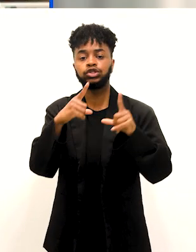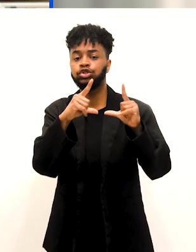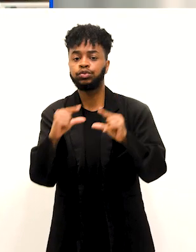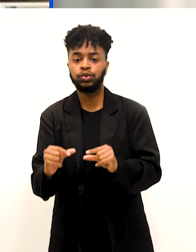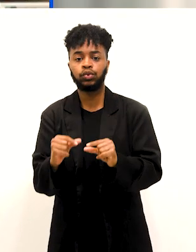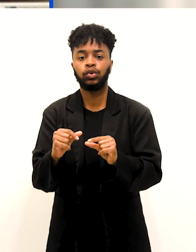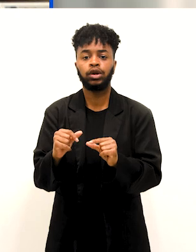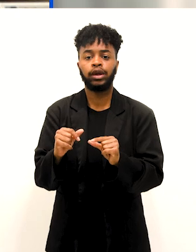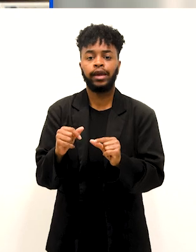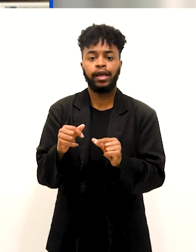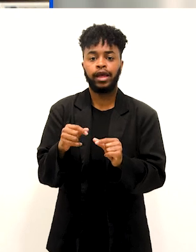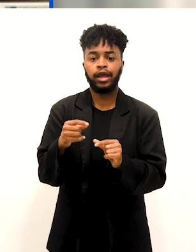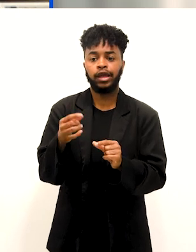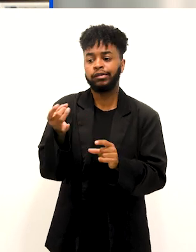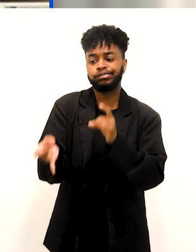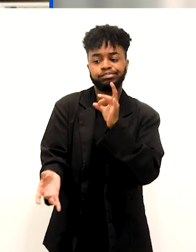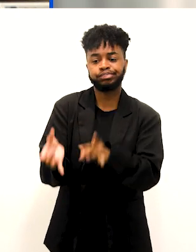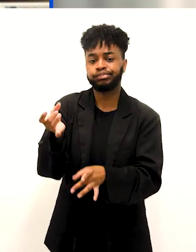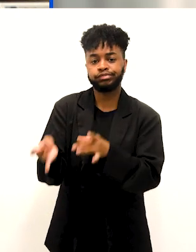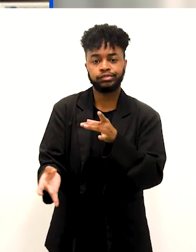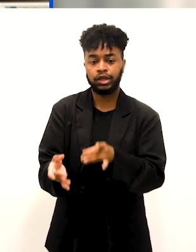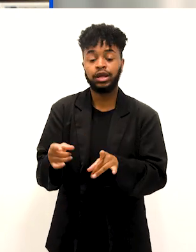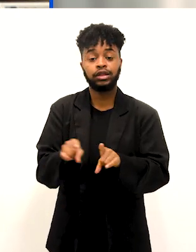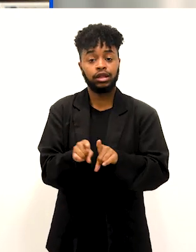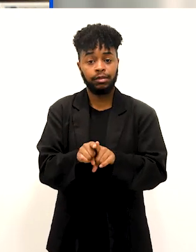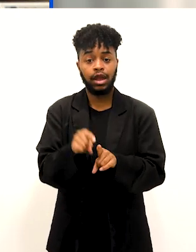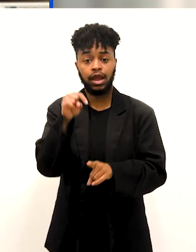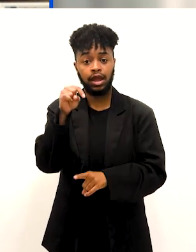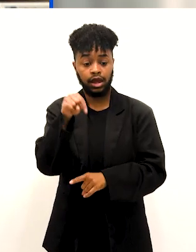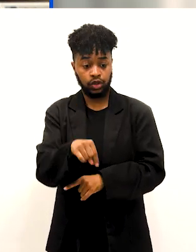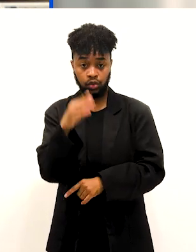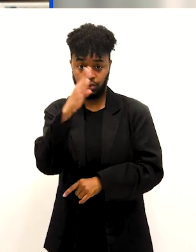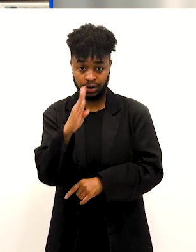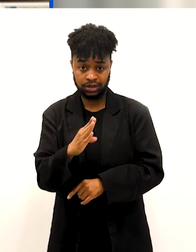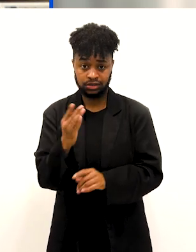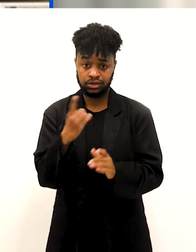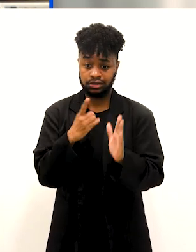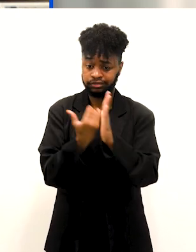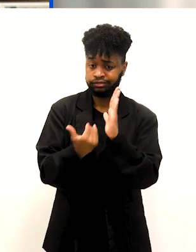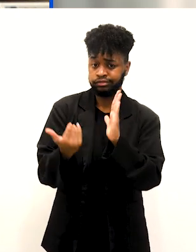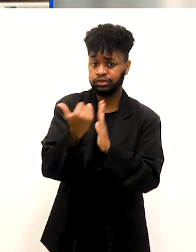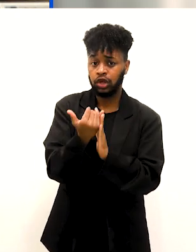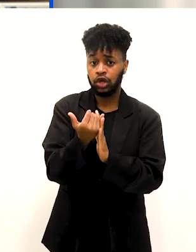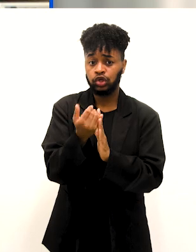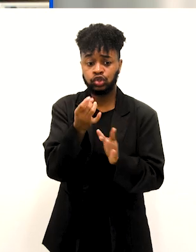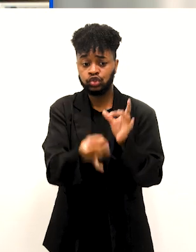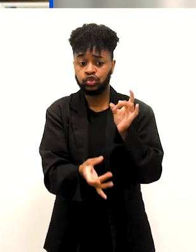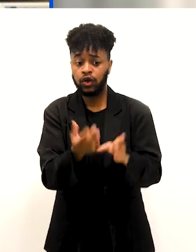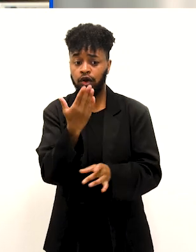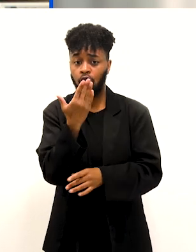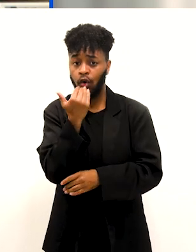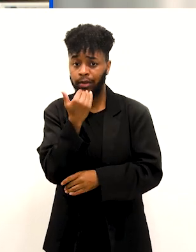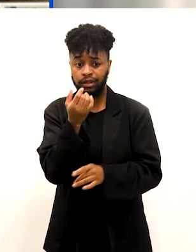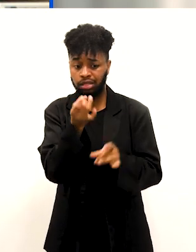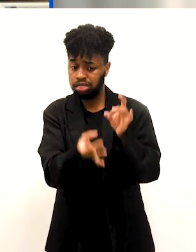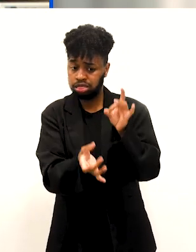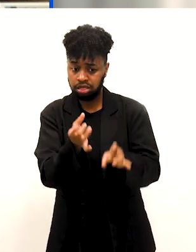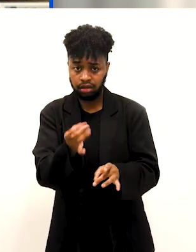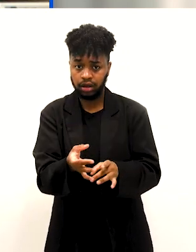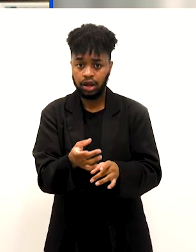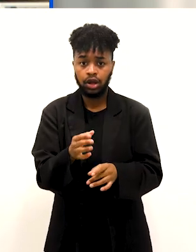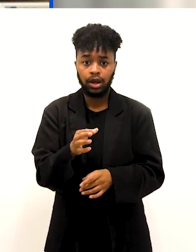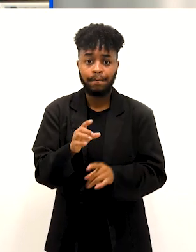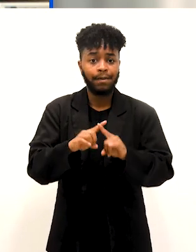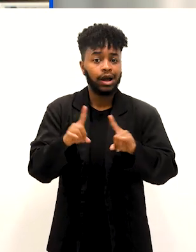com alimentos. O Brasil é recordista mundial de desperdício de alimentos, mas não é que a gente simplesmente joga